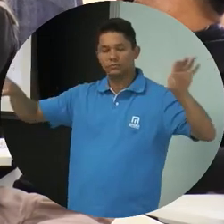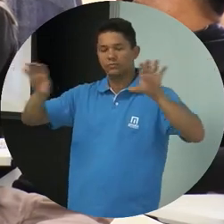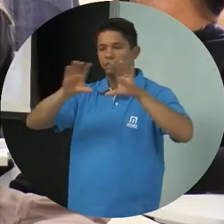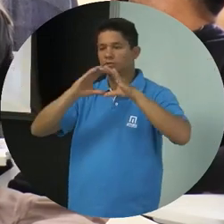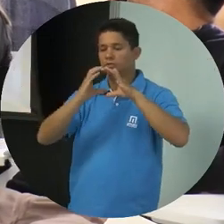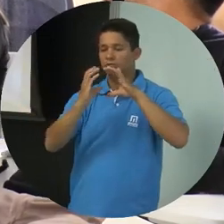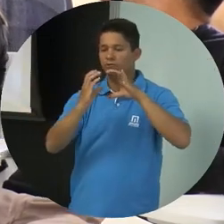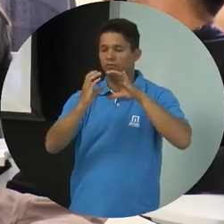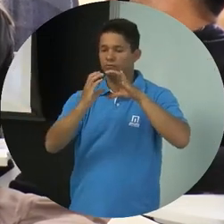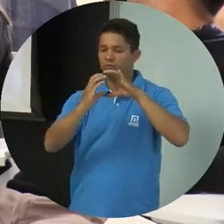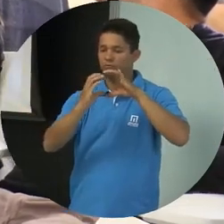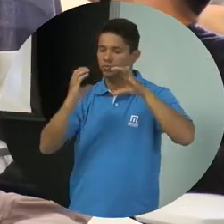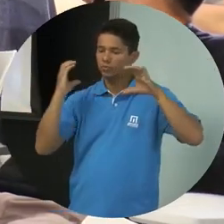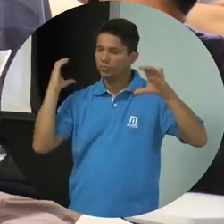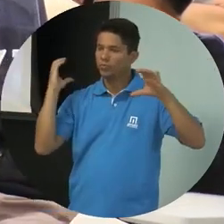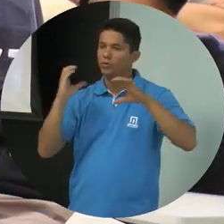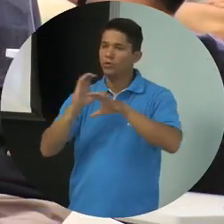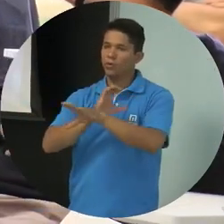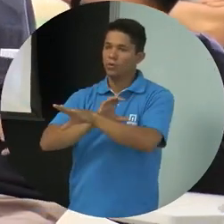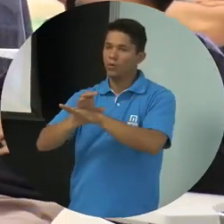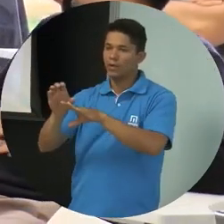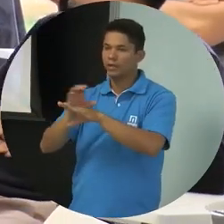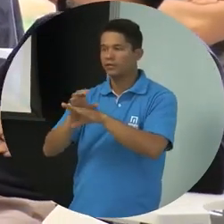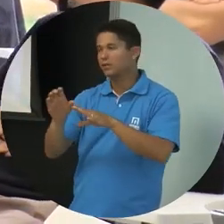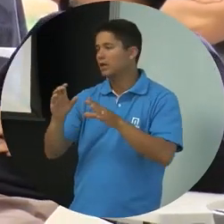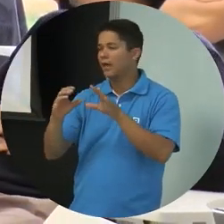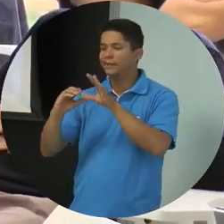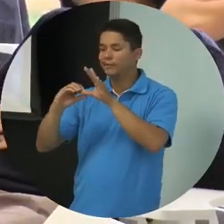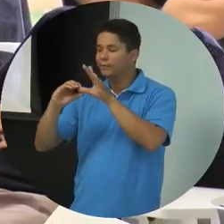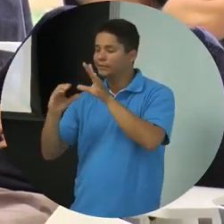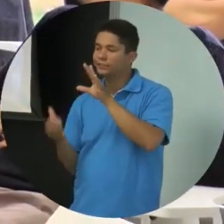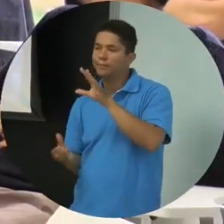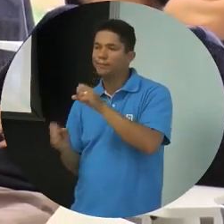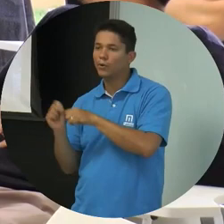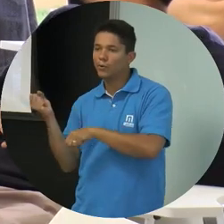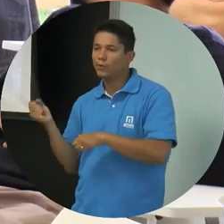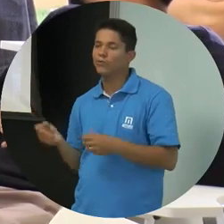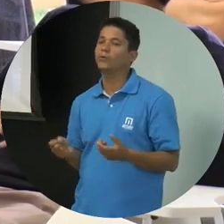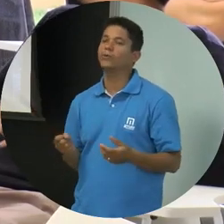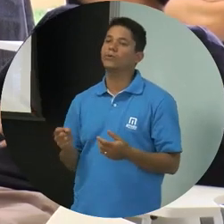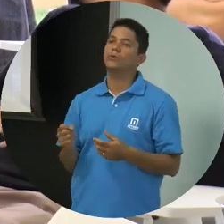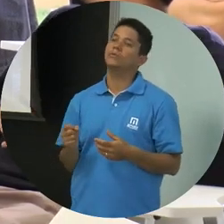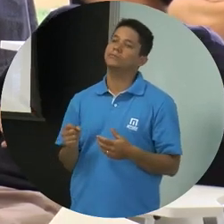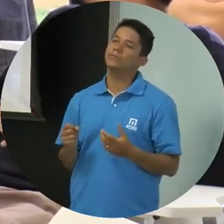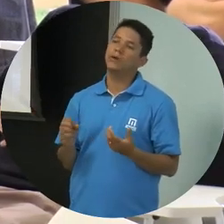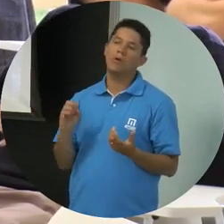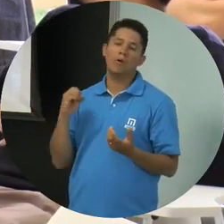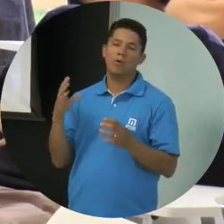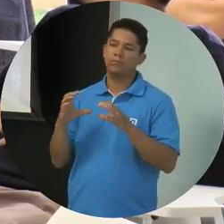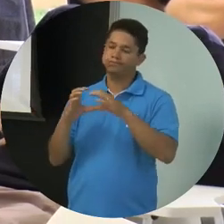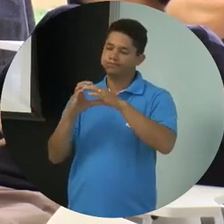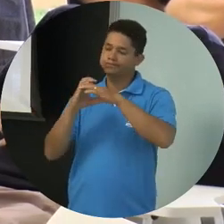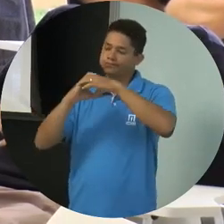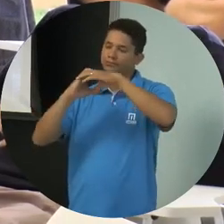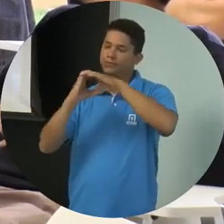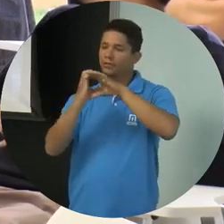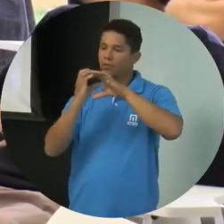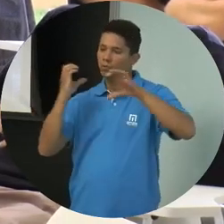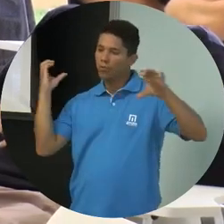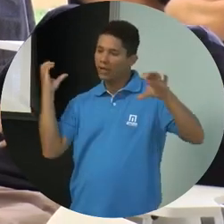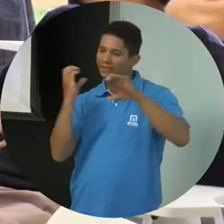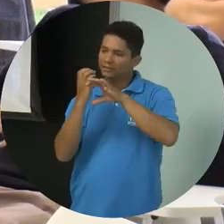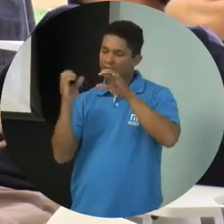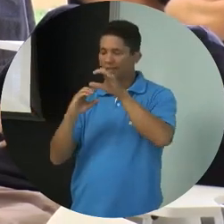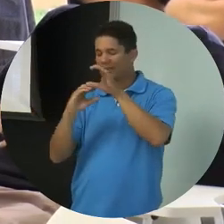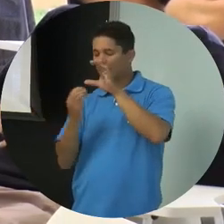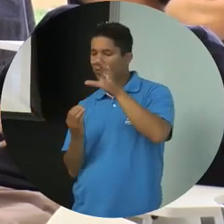junta deslocada, ou então a parte da geratriz da tubulação caiu e está enroscada na armação. Eu consigo